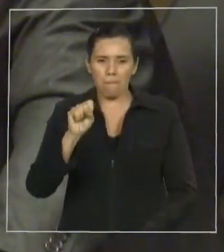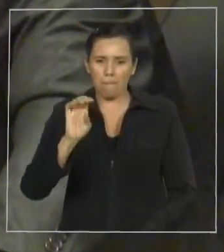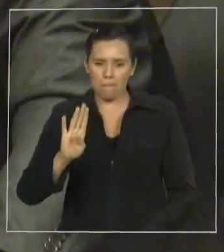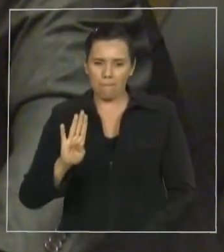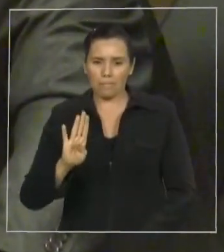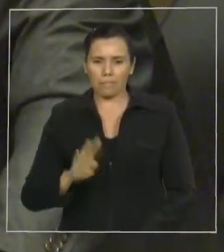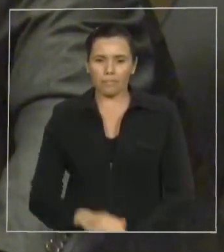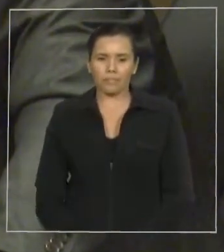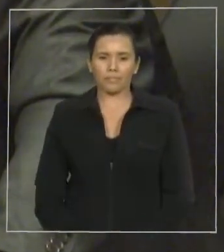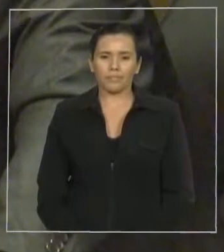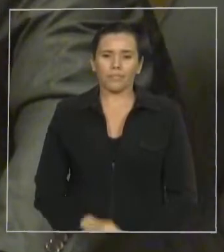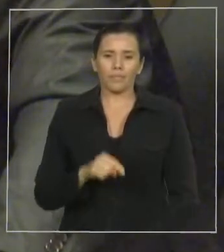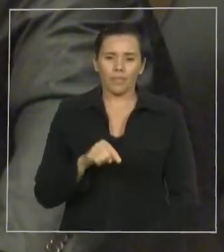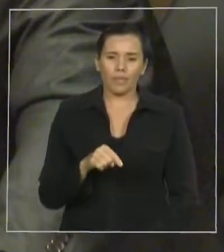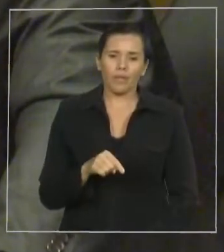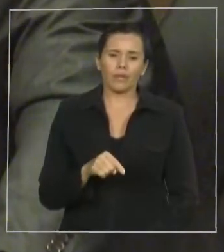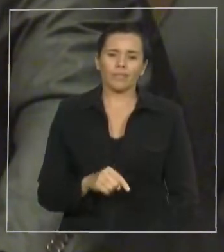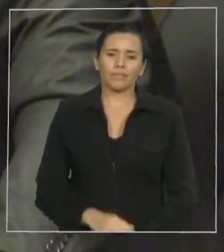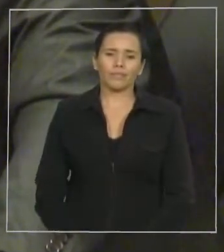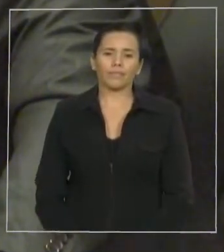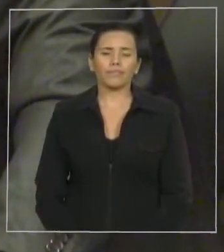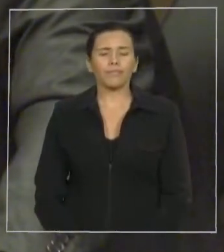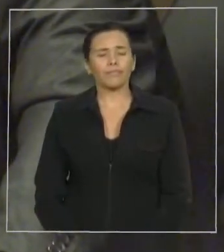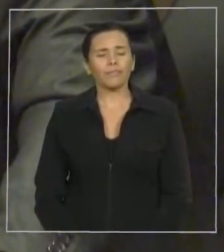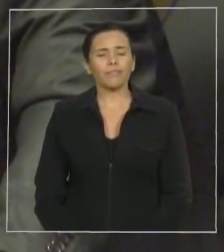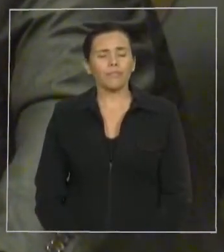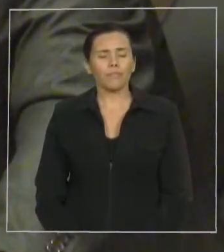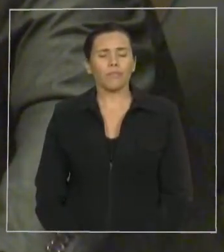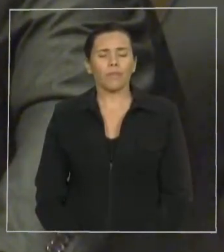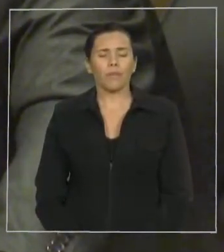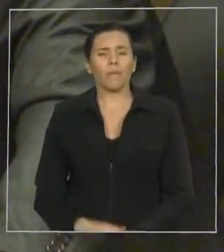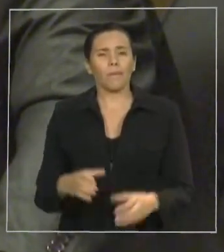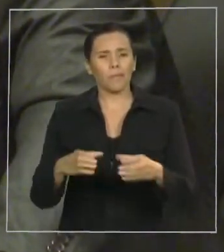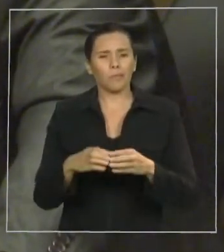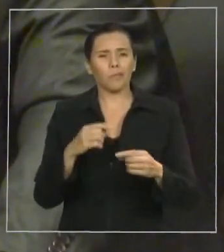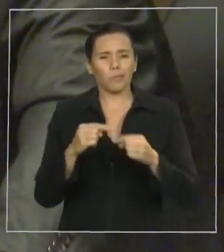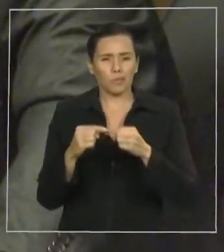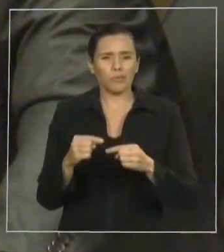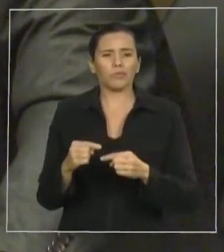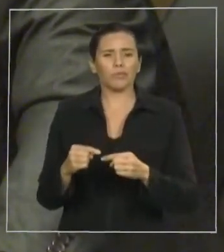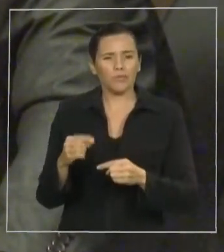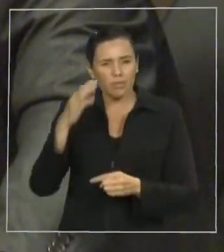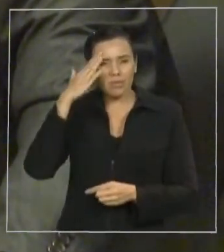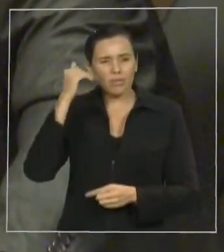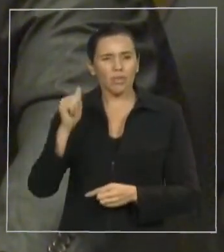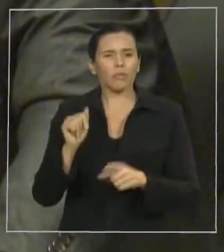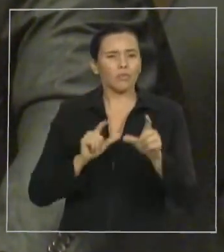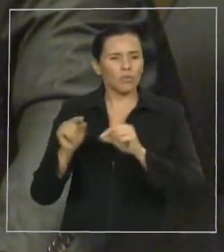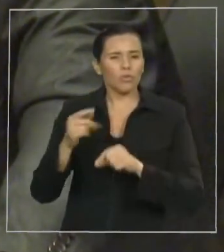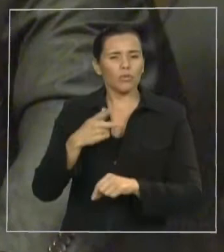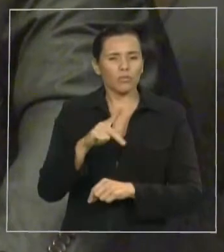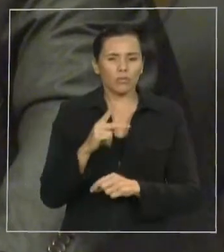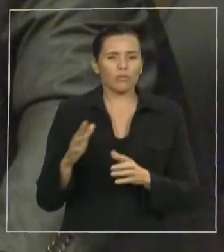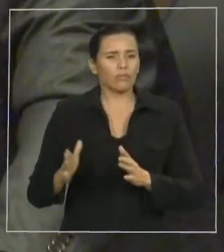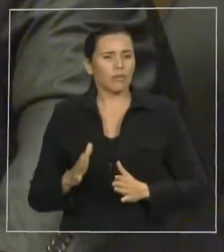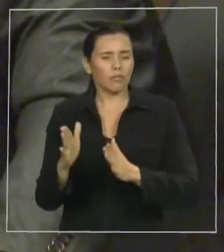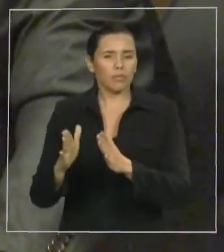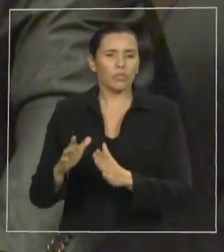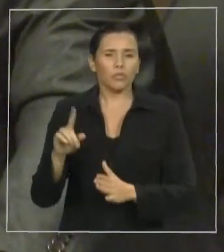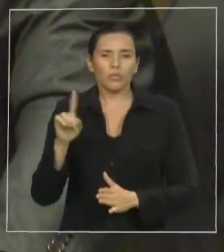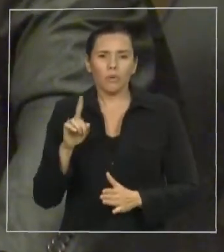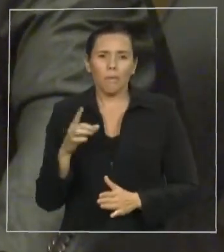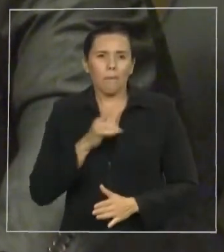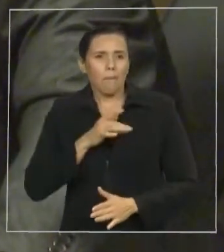o toma de acordo com a conveniência de cada eleição. É um partido que sabe para onde vai, sabe onde está hoje, que com certeza é um partido que vai